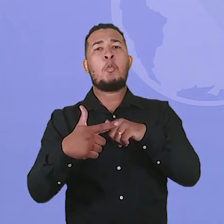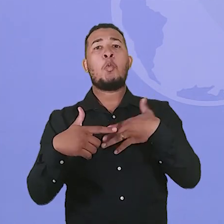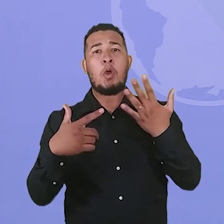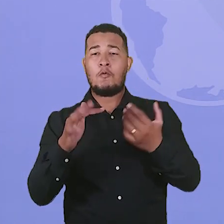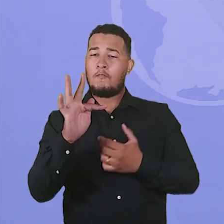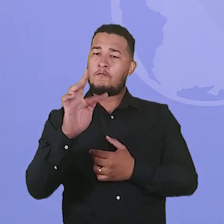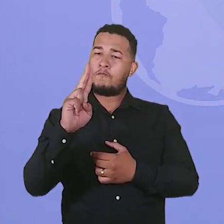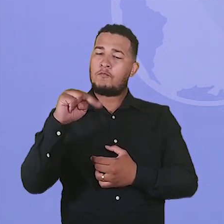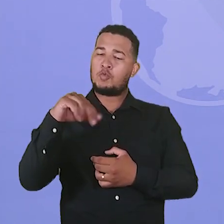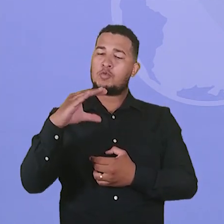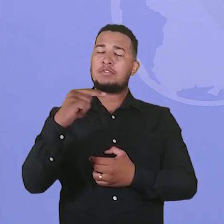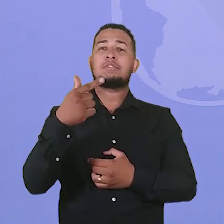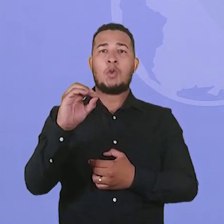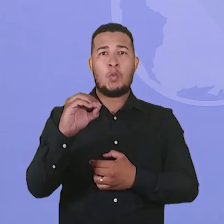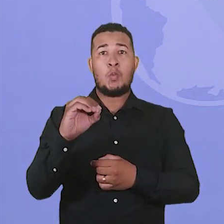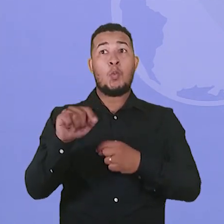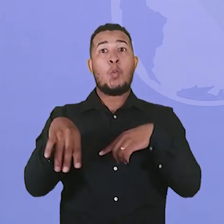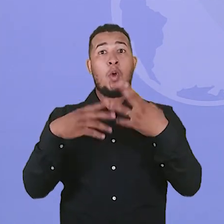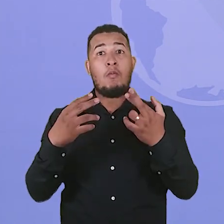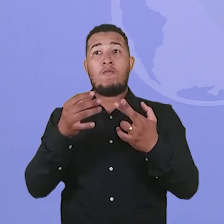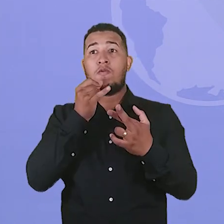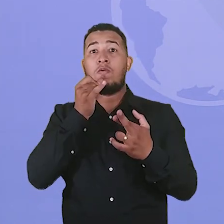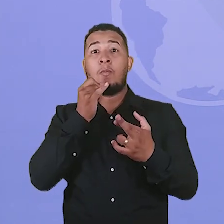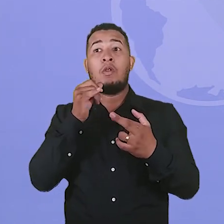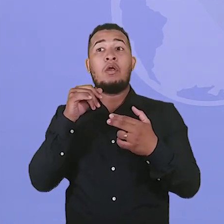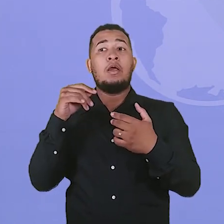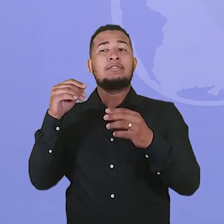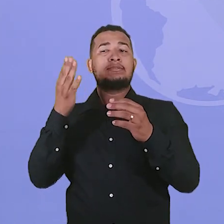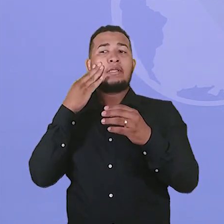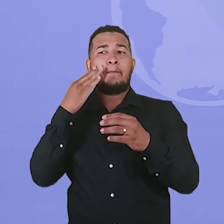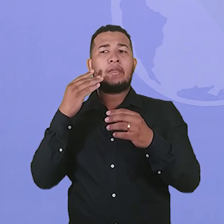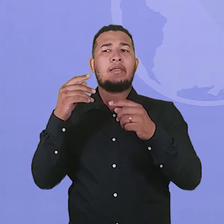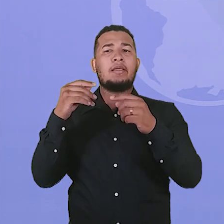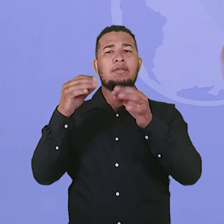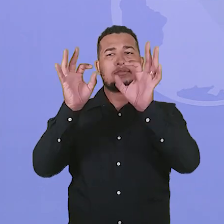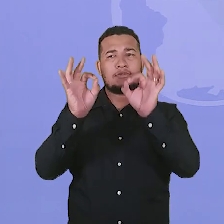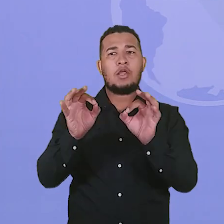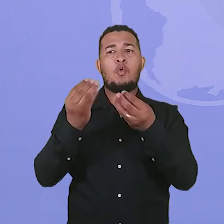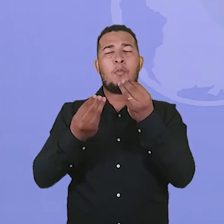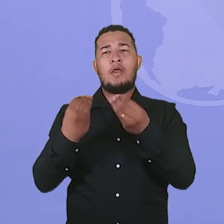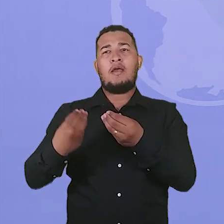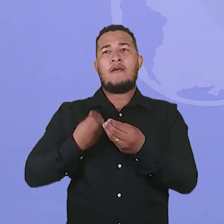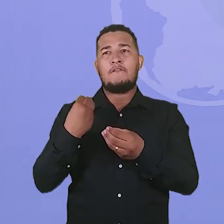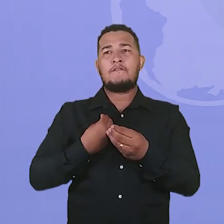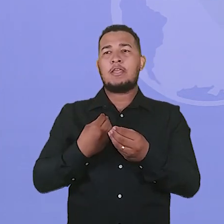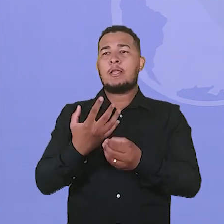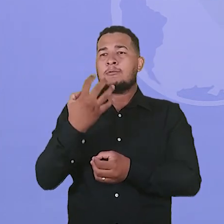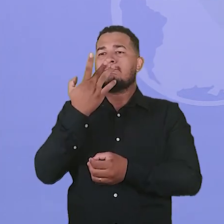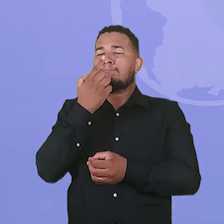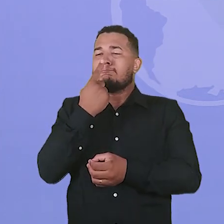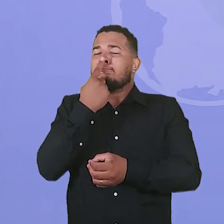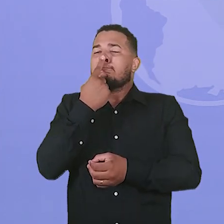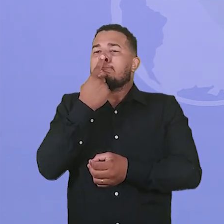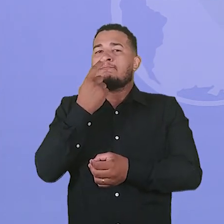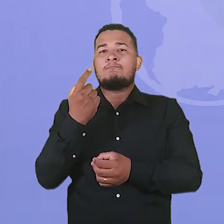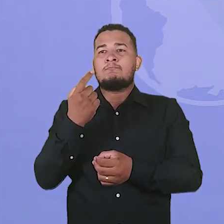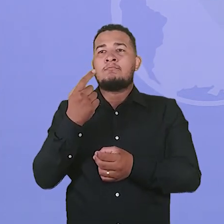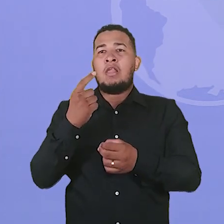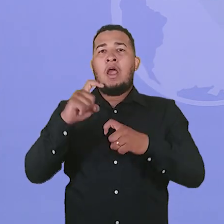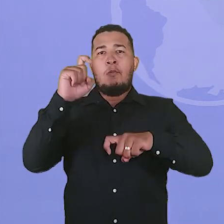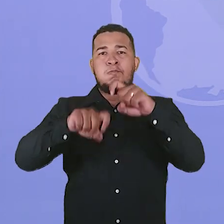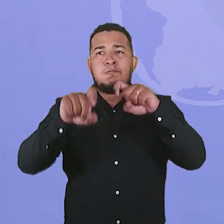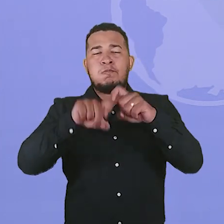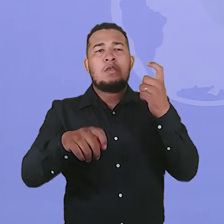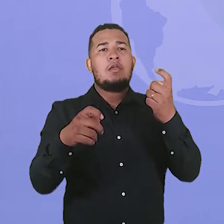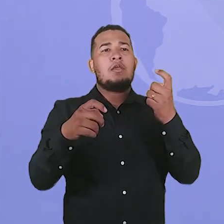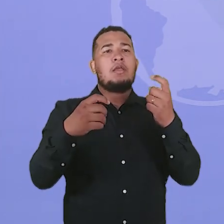essa? Regular a vida afetiva, a vida sexual, a educação de criança. Então,